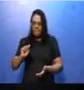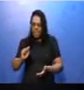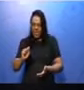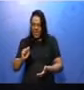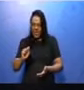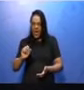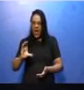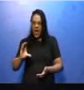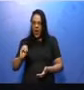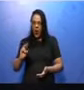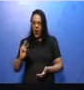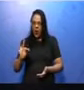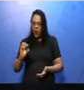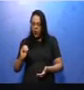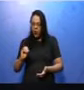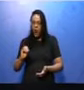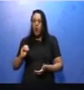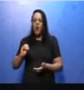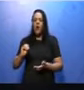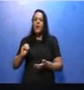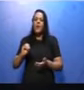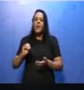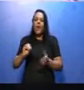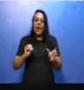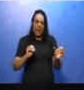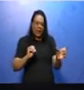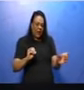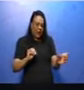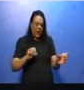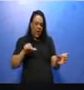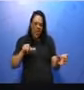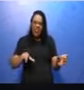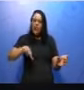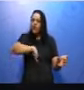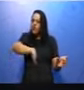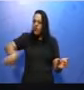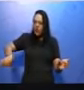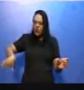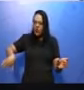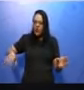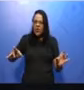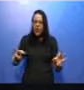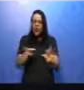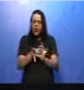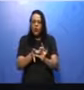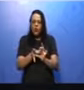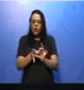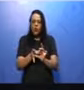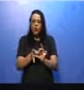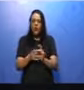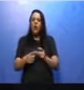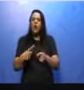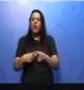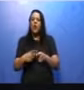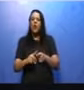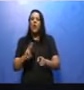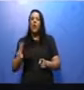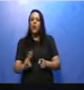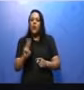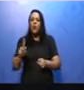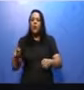é um escritor cuja, eu posso usar esse pronome relativo, porque indica uma